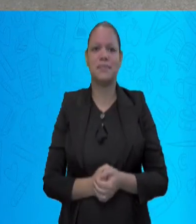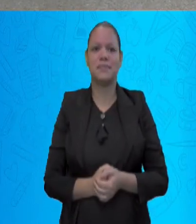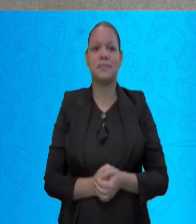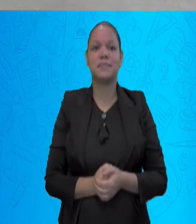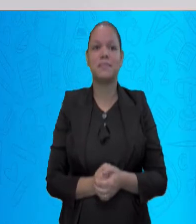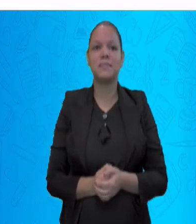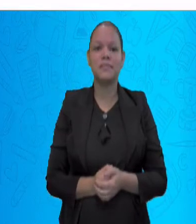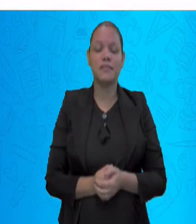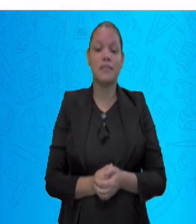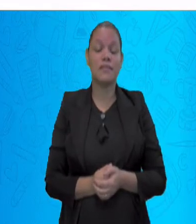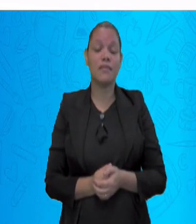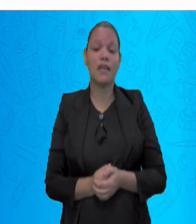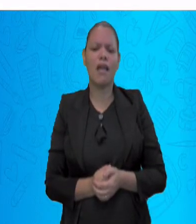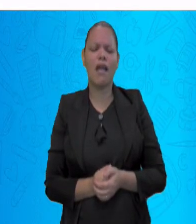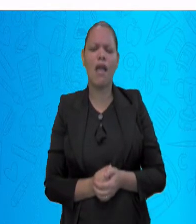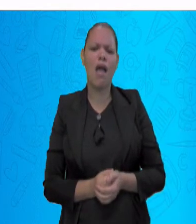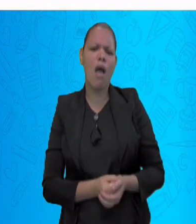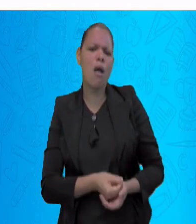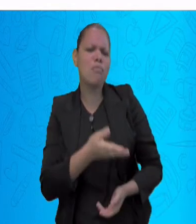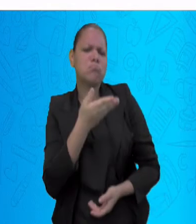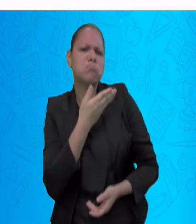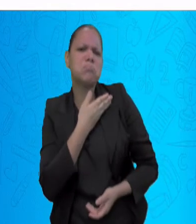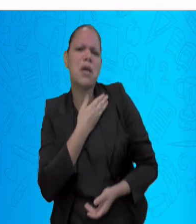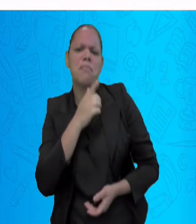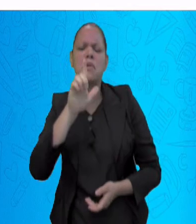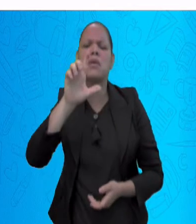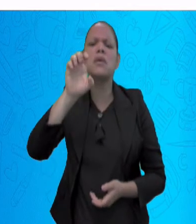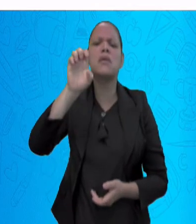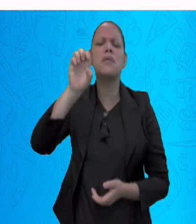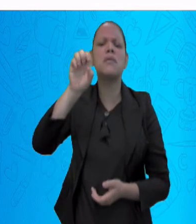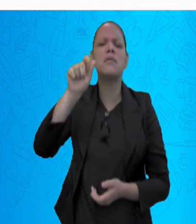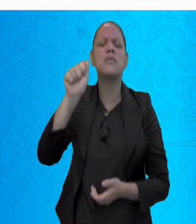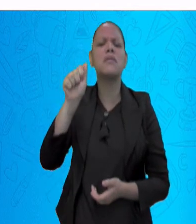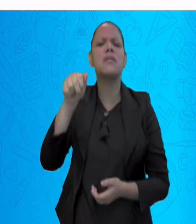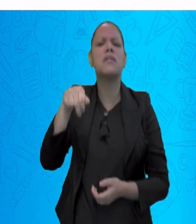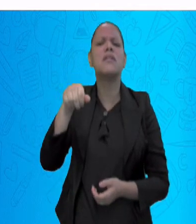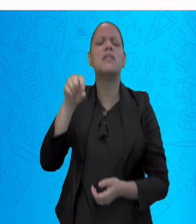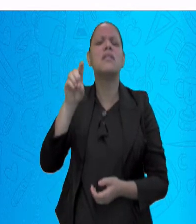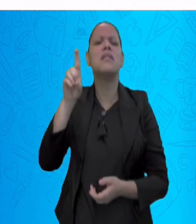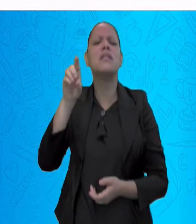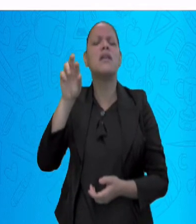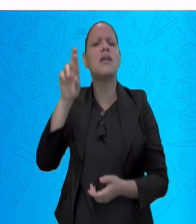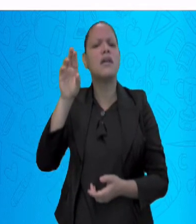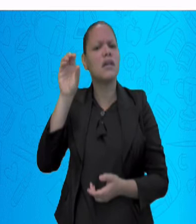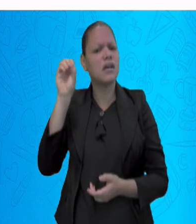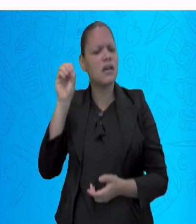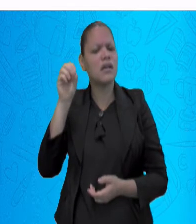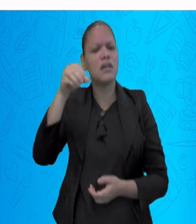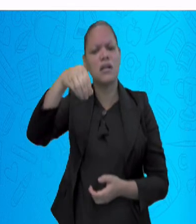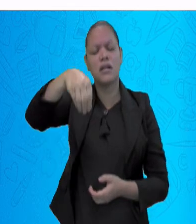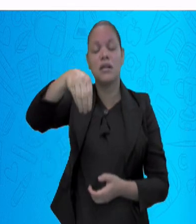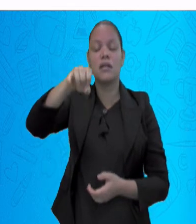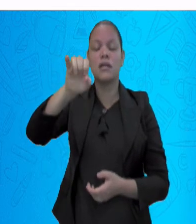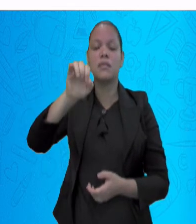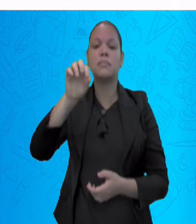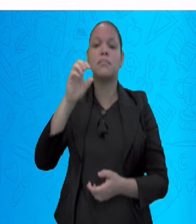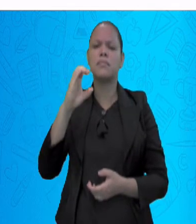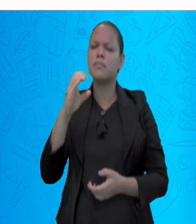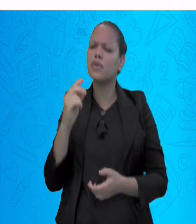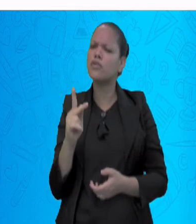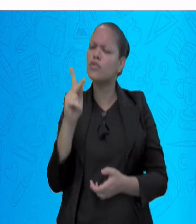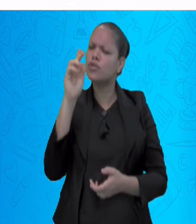o seguinte: os colegas Leandro, Michele, Ana, Paulo e